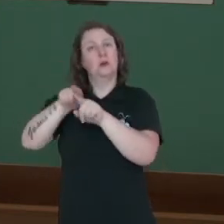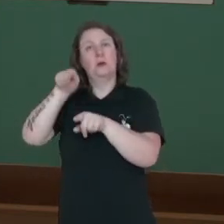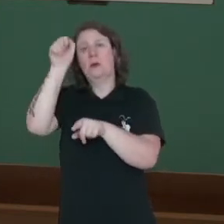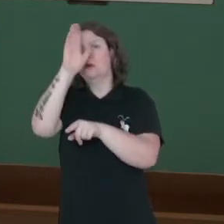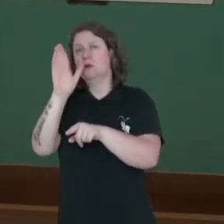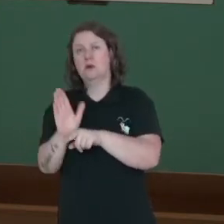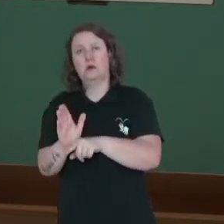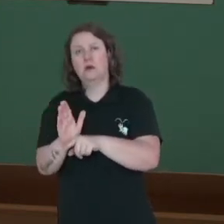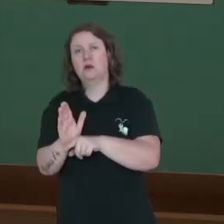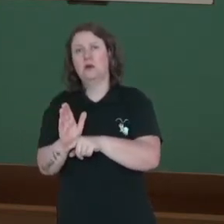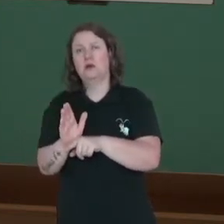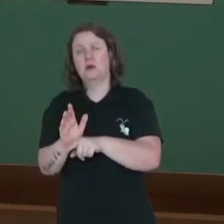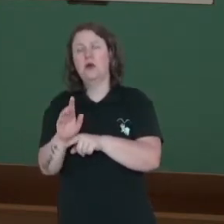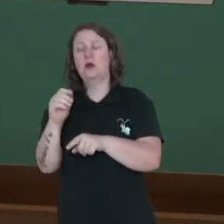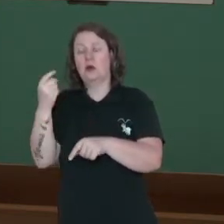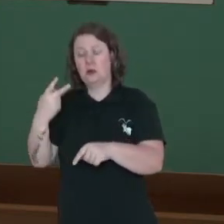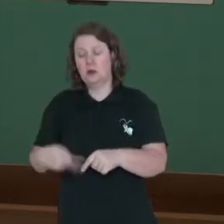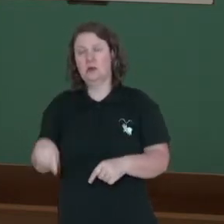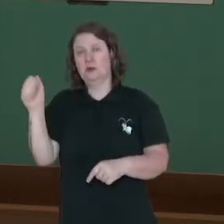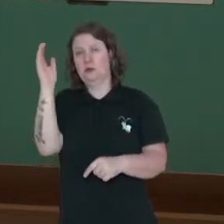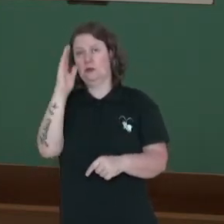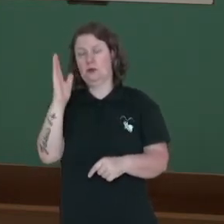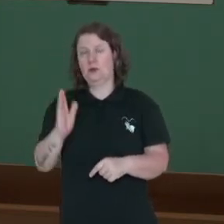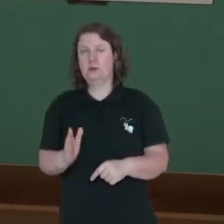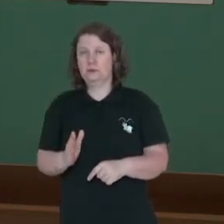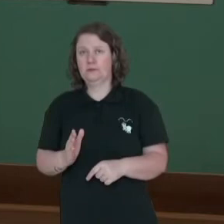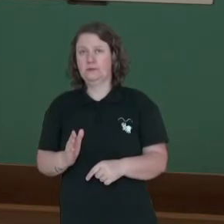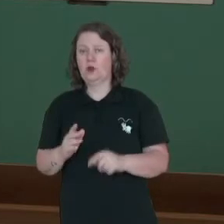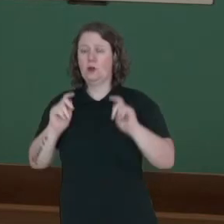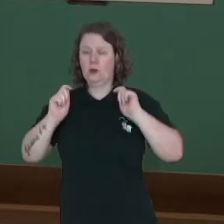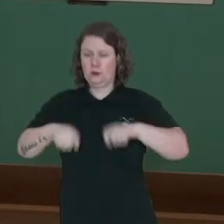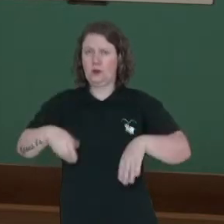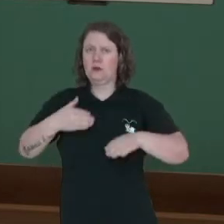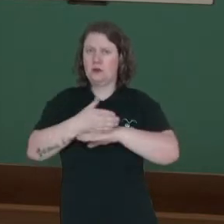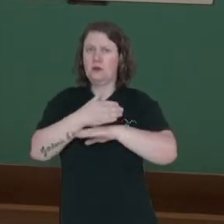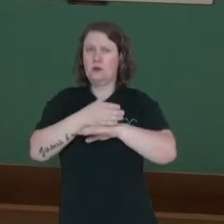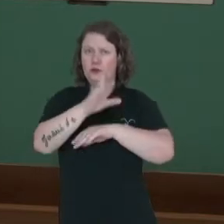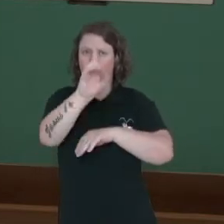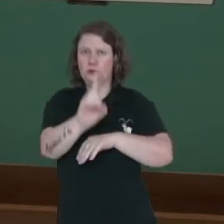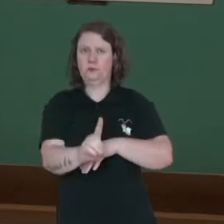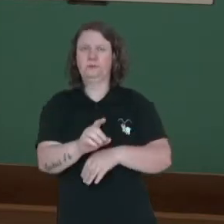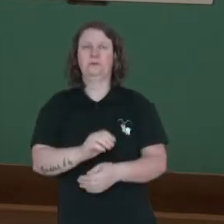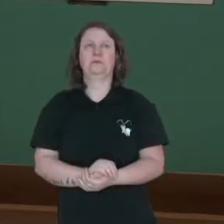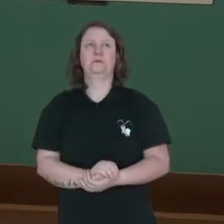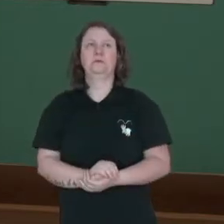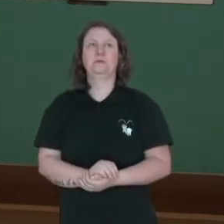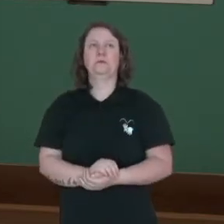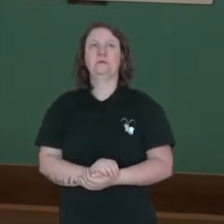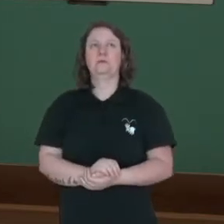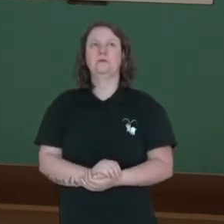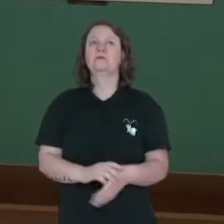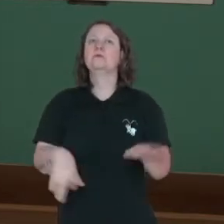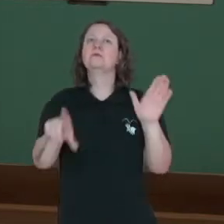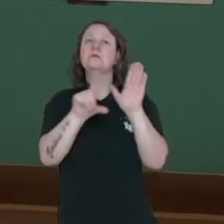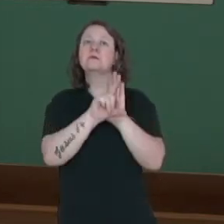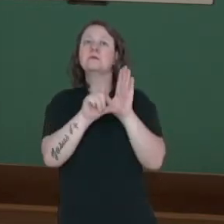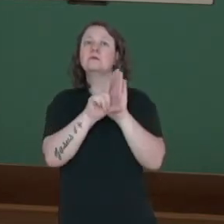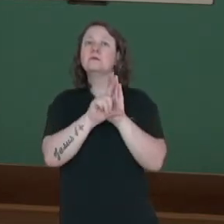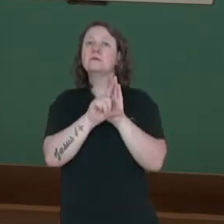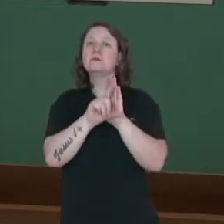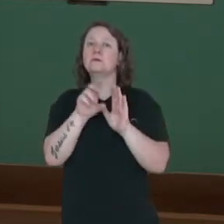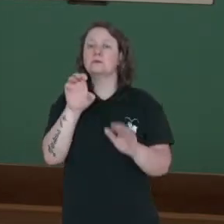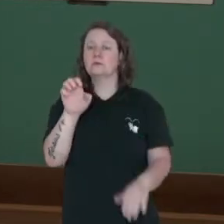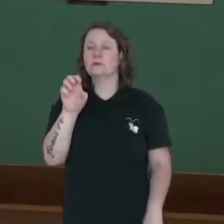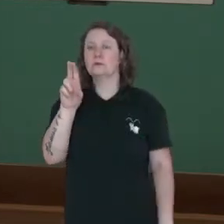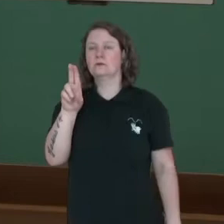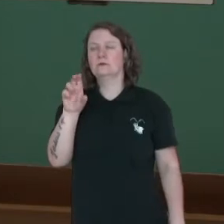acesso à cidadania. Então aqui para a gente relembrar dessas personalidades, né? Lei Eusébio de Queiroz, gente. A Lei Eusébio de Queiroz,